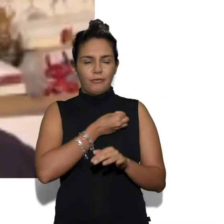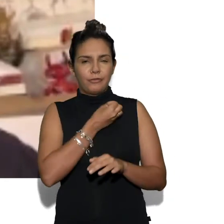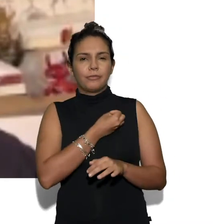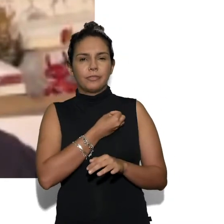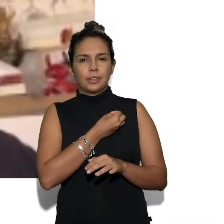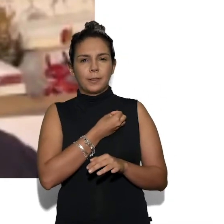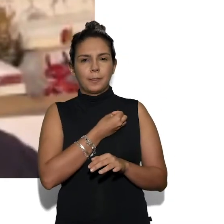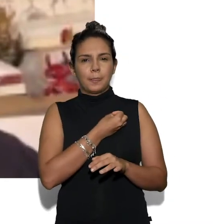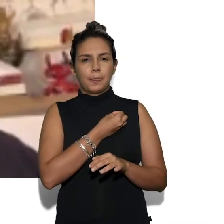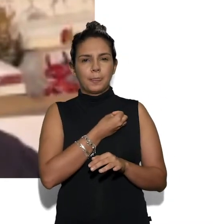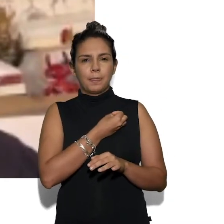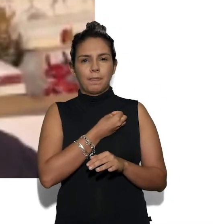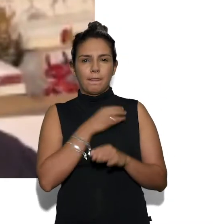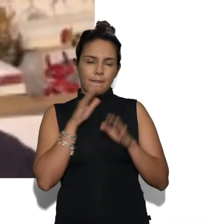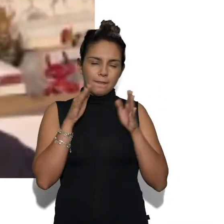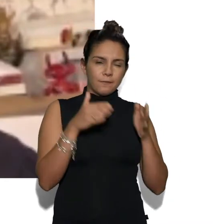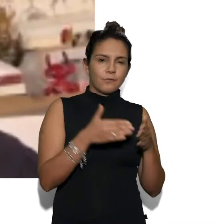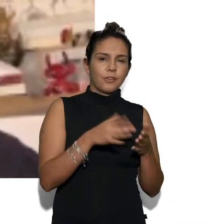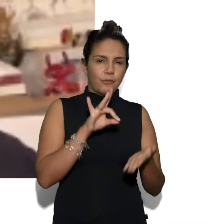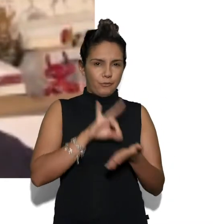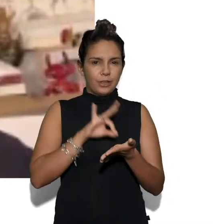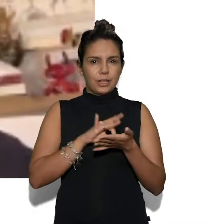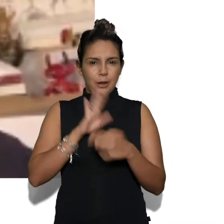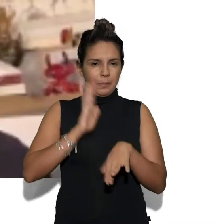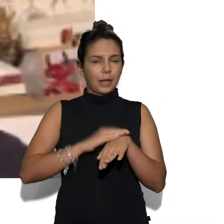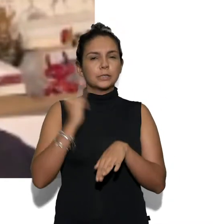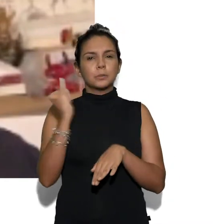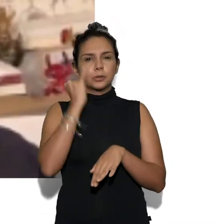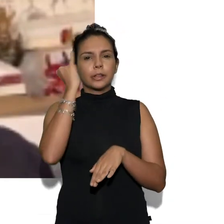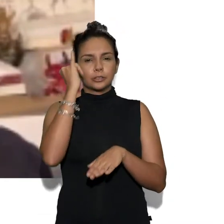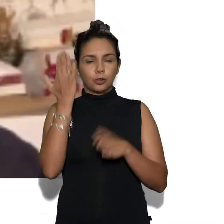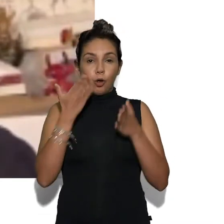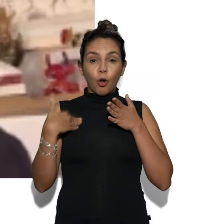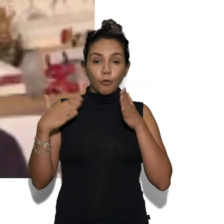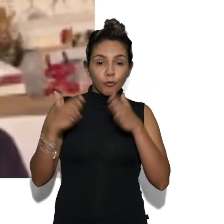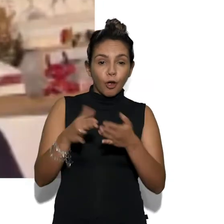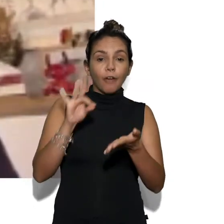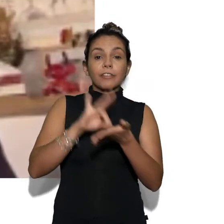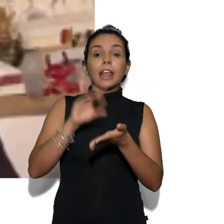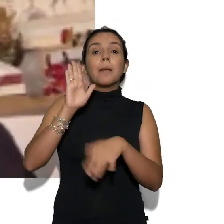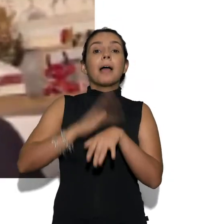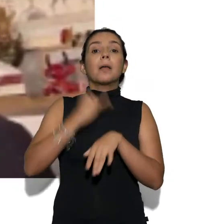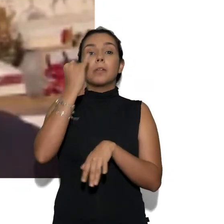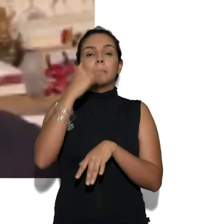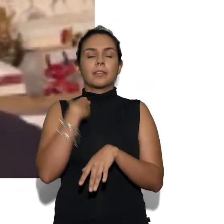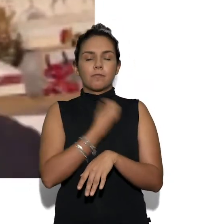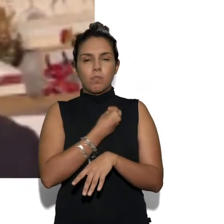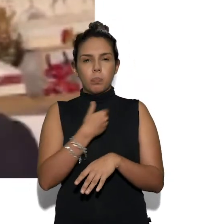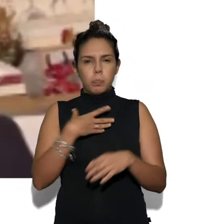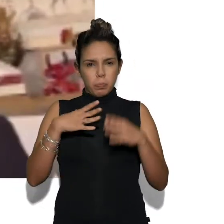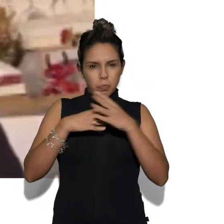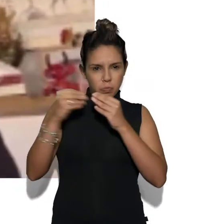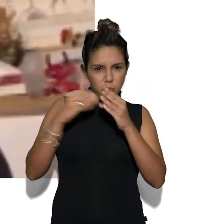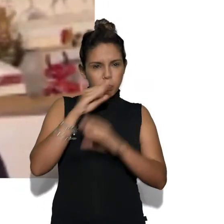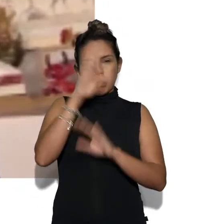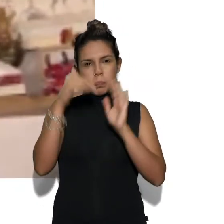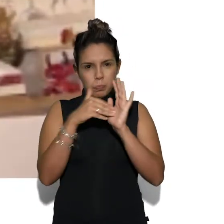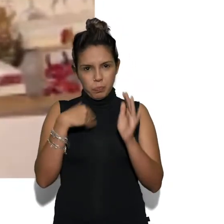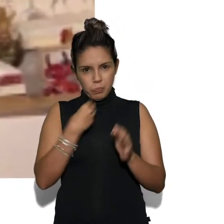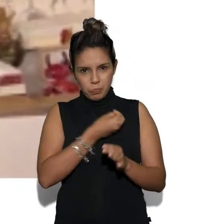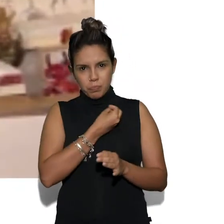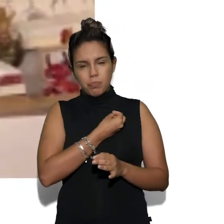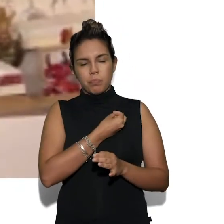e focar naquilo que é verdadeiramente mais importante. E então eu vinha fugindo, assim, toda a minha vida eu fui fugindo